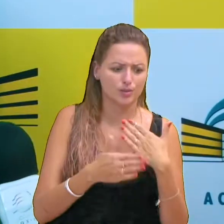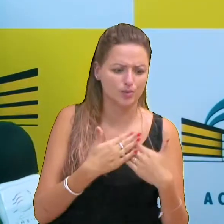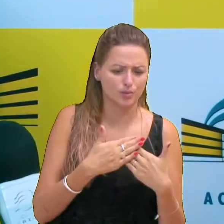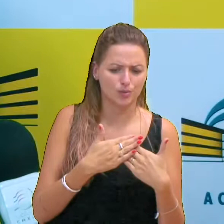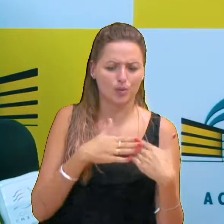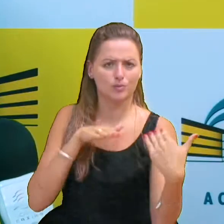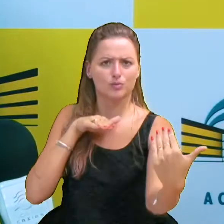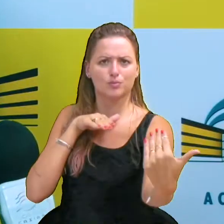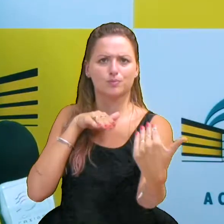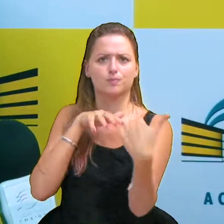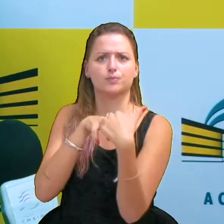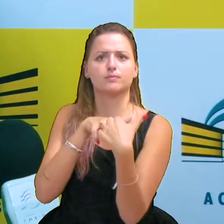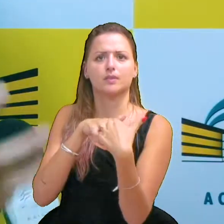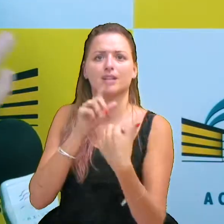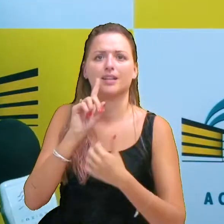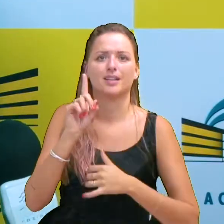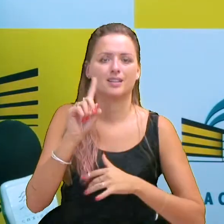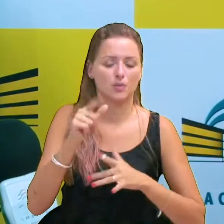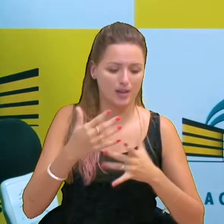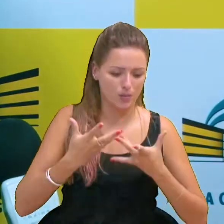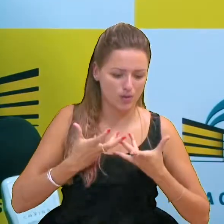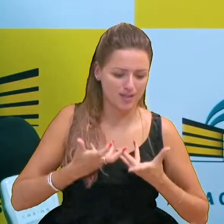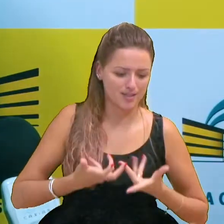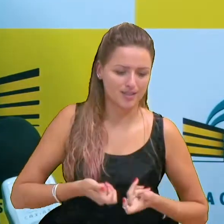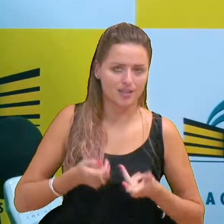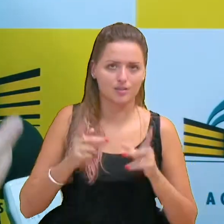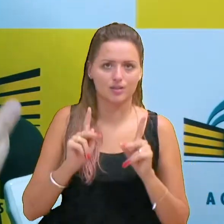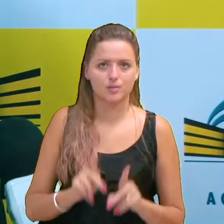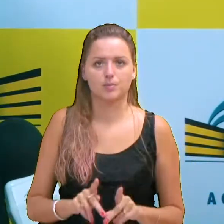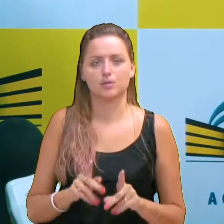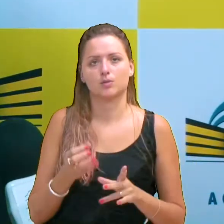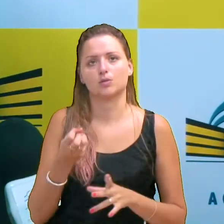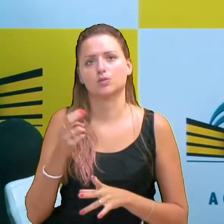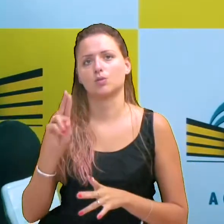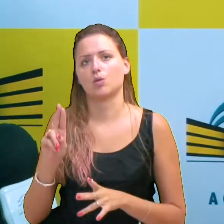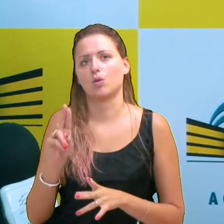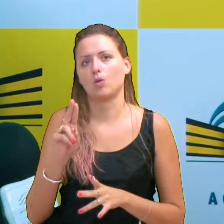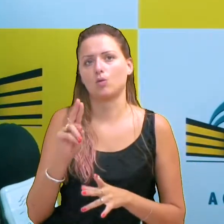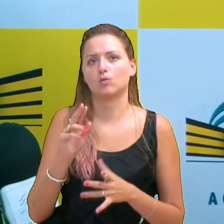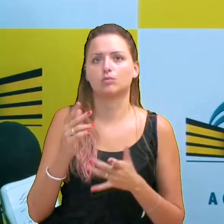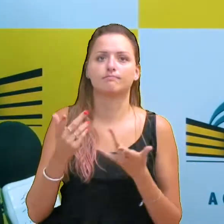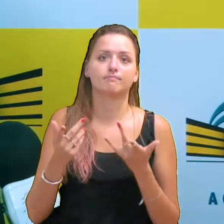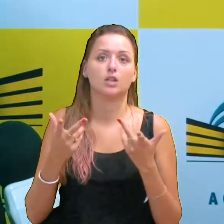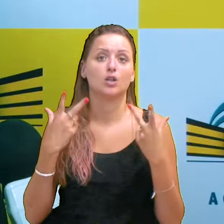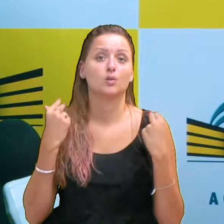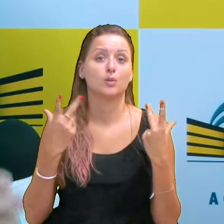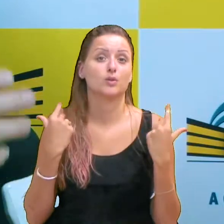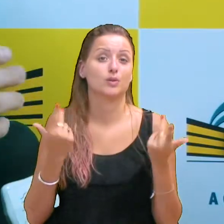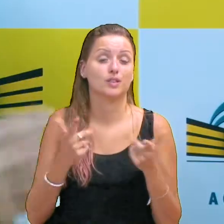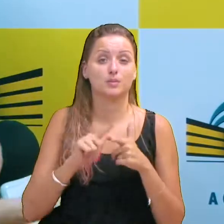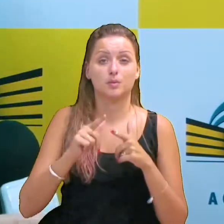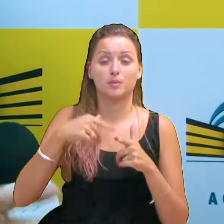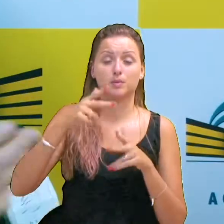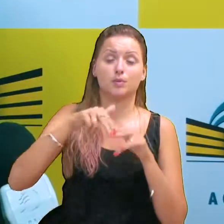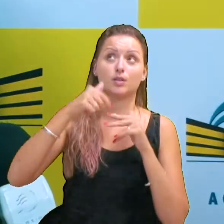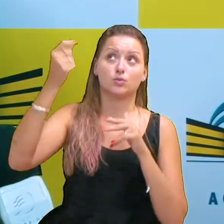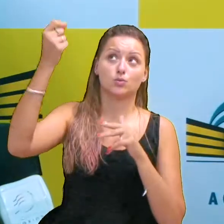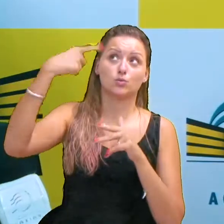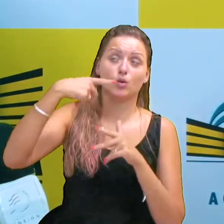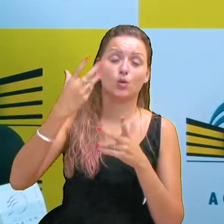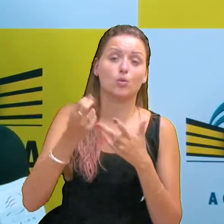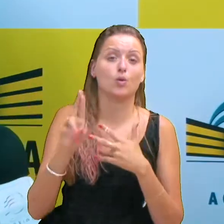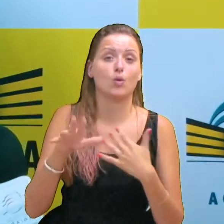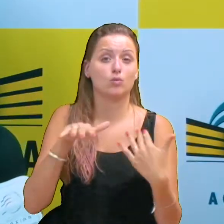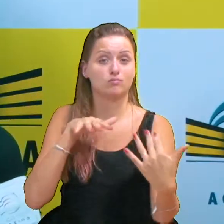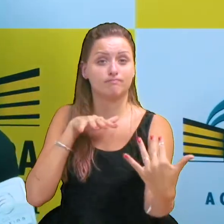abalroamentos frontais? Não é o cansaço, não é algum momento de apagão do motorista pelo sol e também por esses